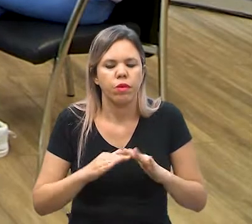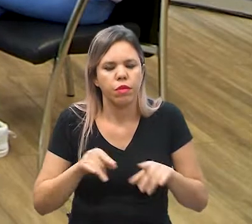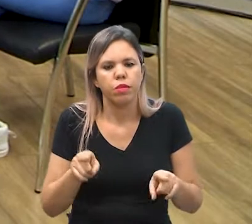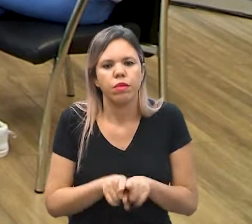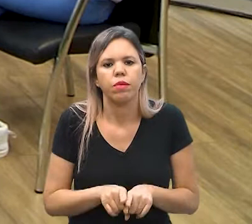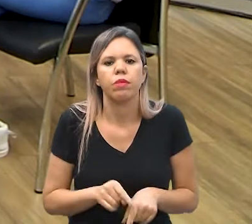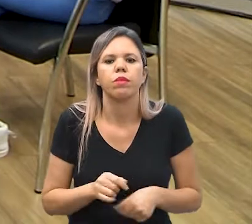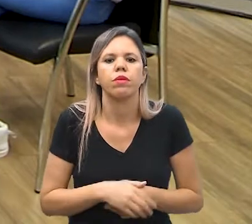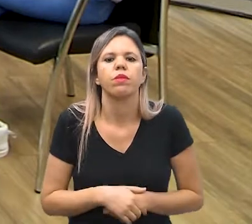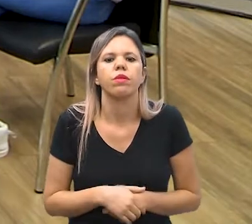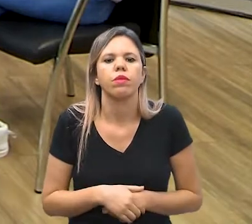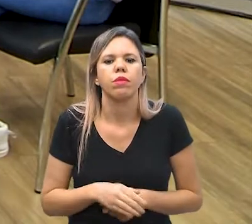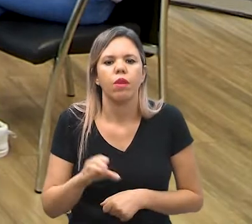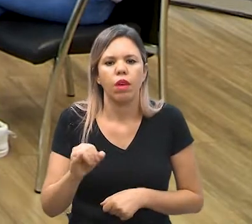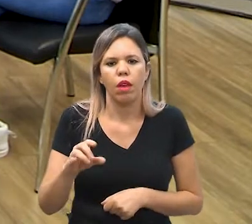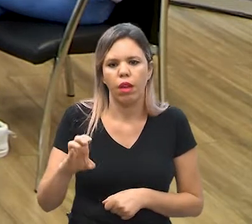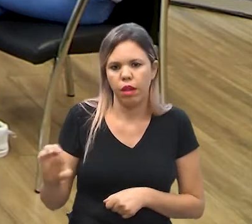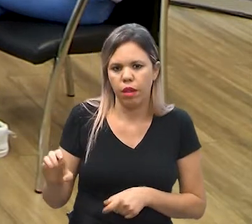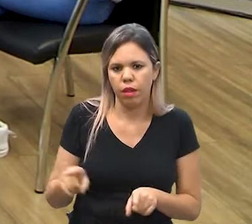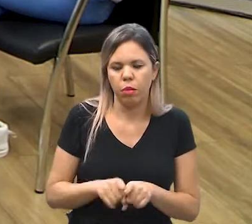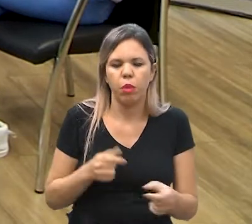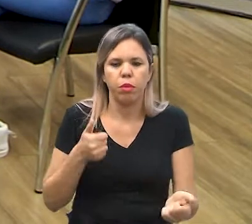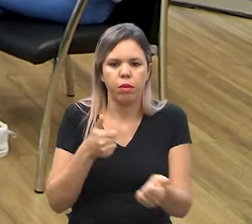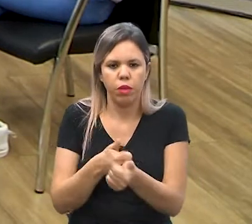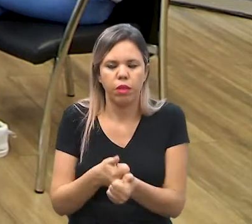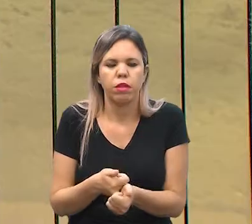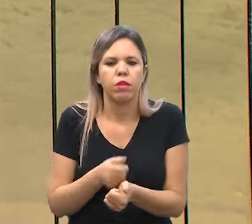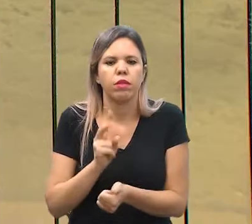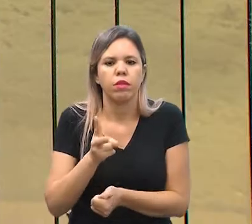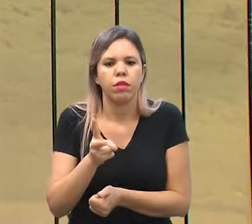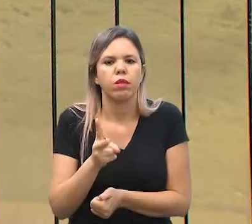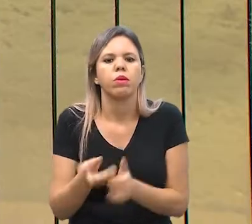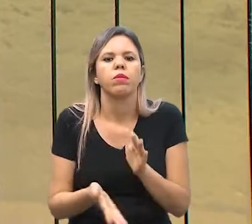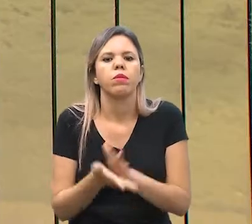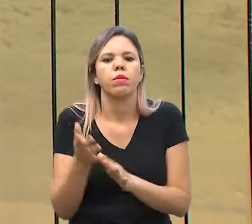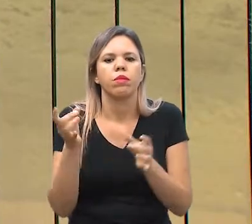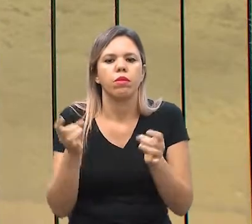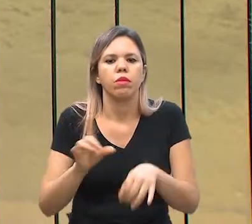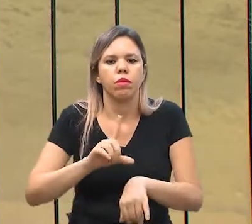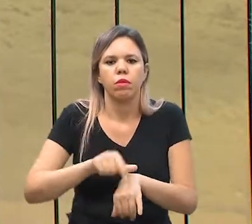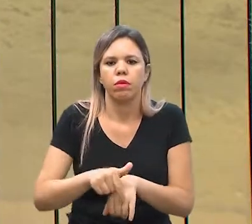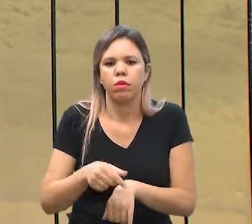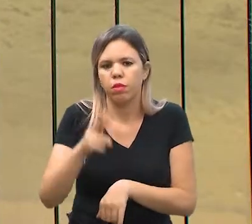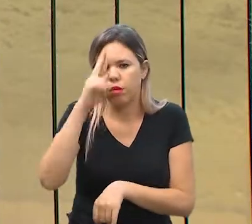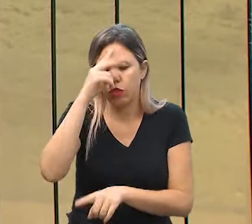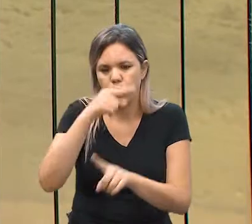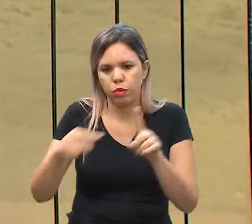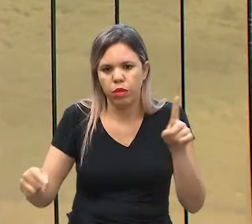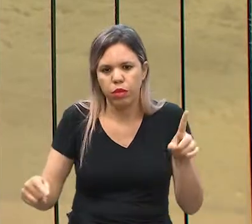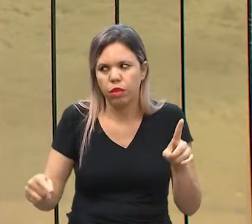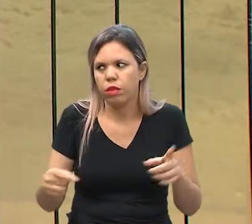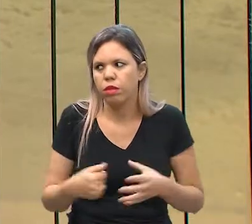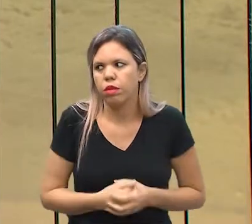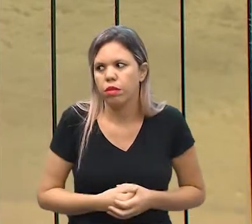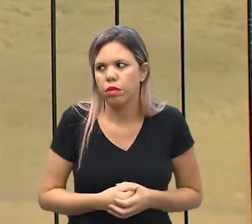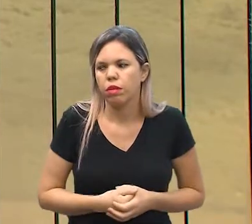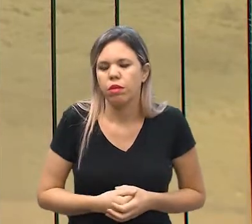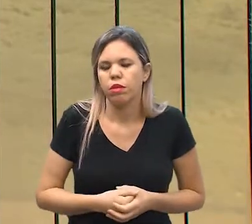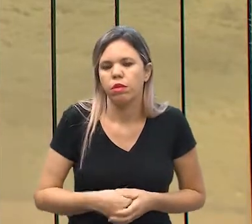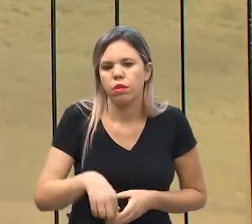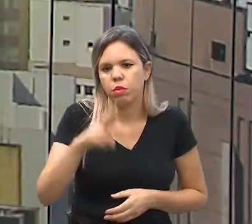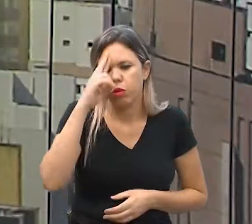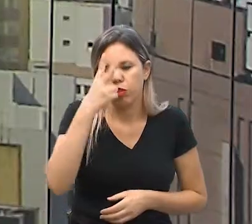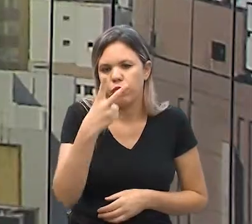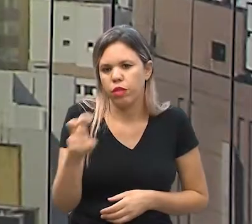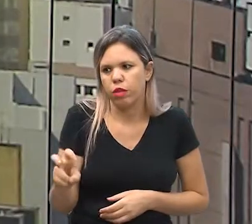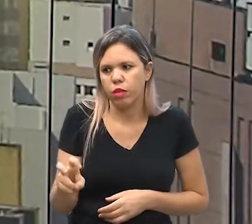também, né? Estudei no CAI, que é muito próximo. Sempre saía atrasada, então eu entrava 12:30, saía 12:25,